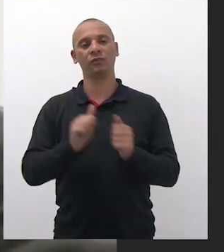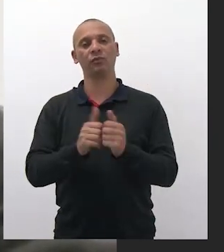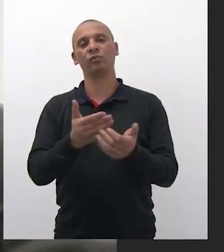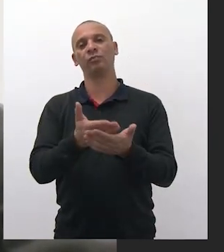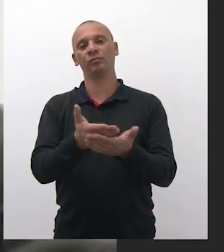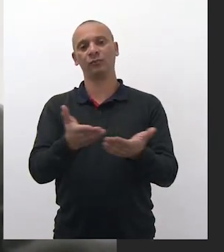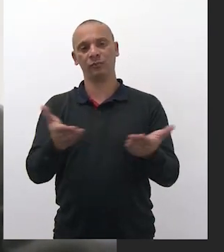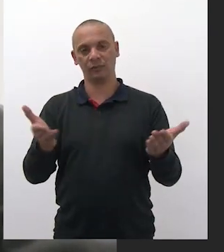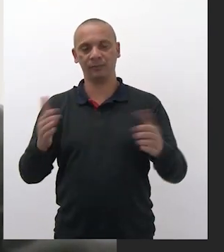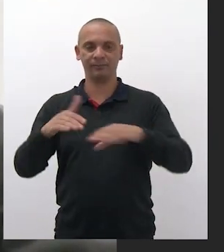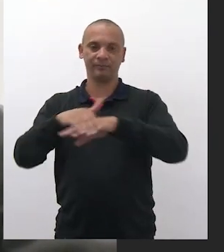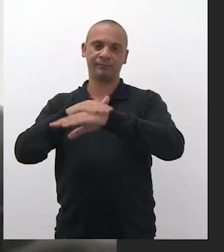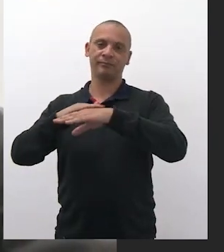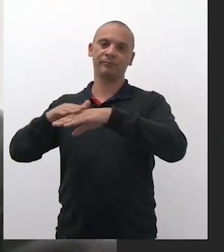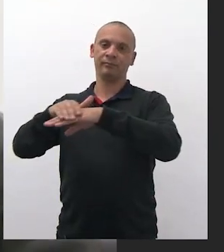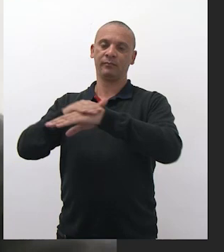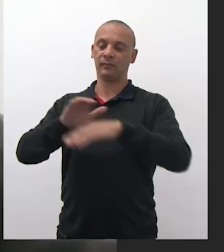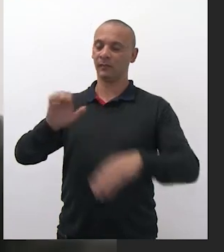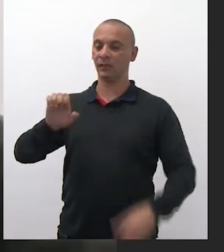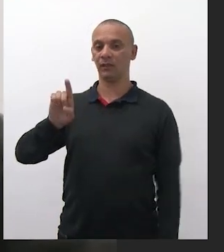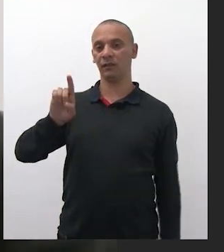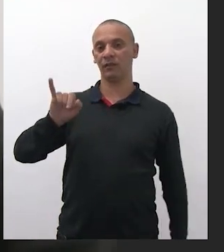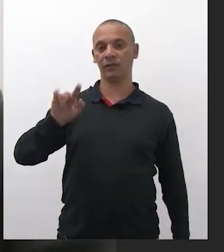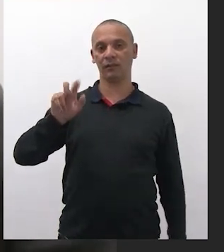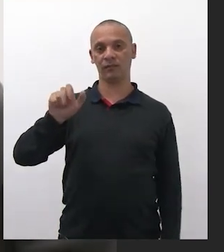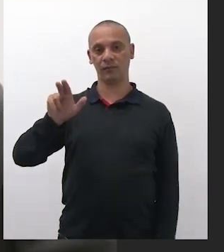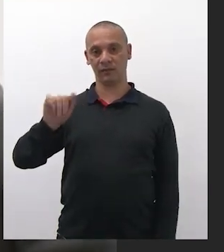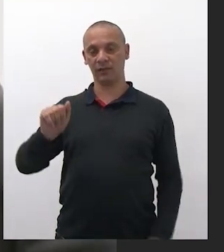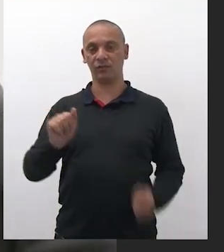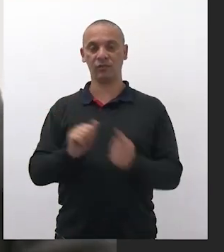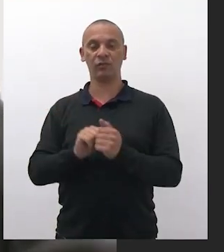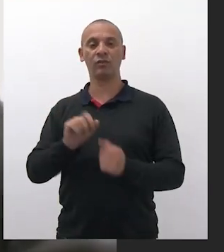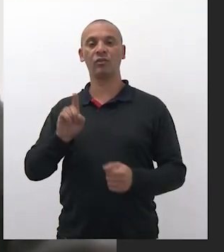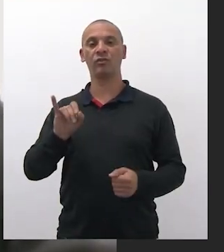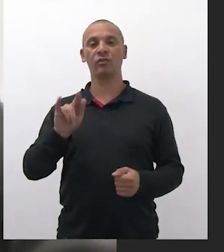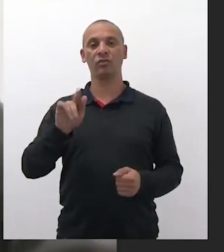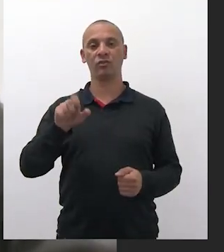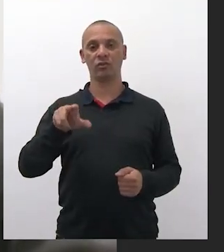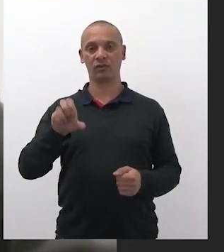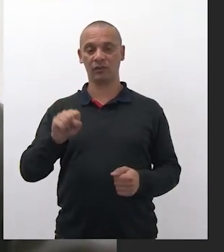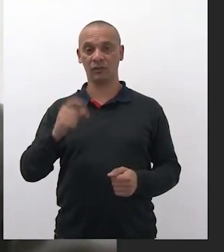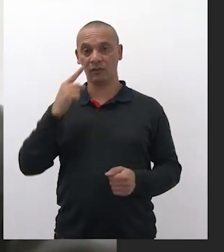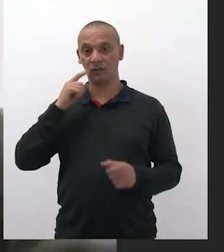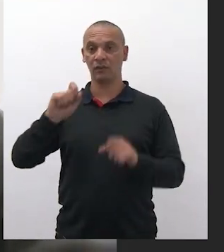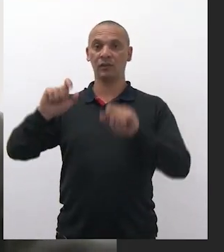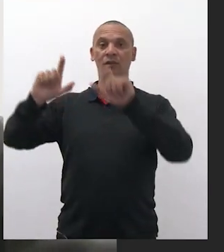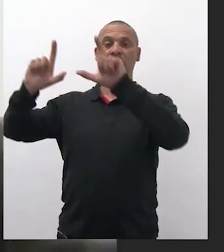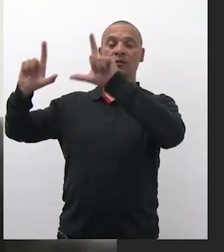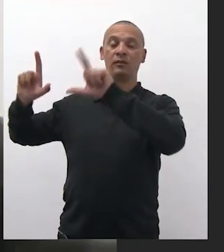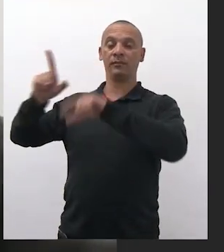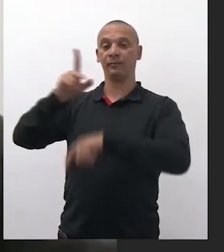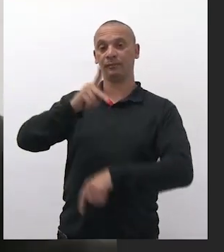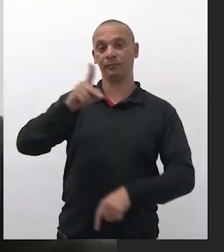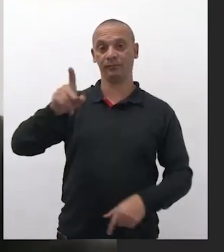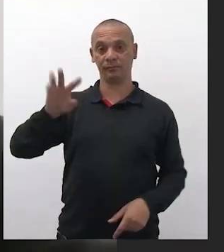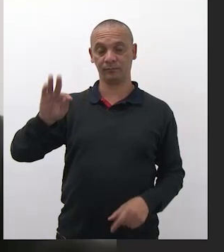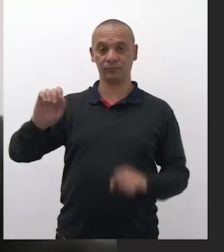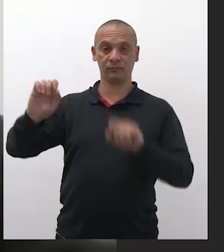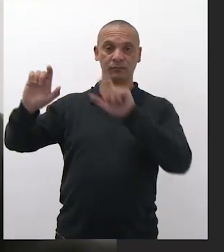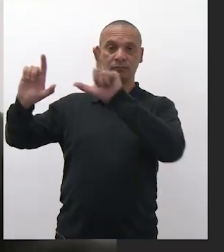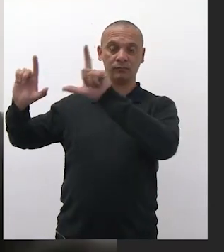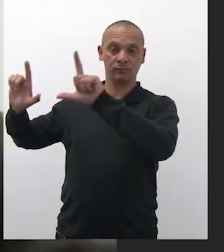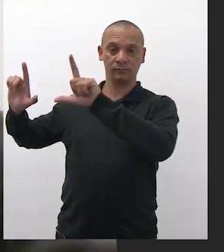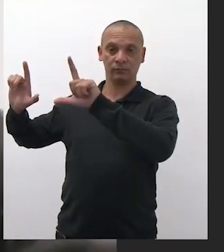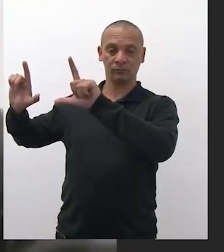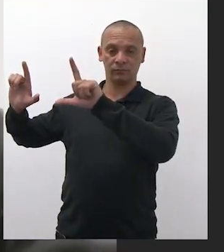aqui a conversa entre a Edivane e o Diógenes. Eu vou pedir para o Guilherme colocar, então, o segundo PPT, convidando vocês